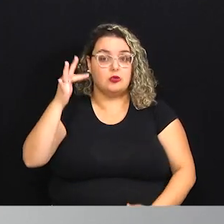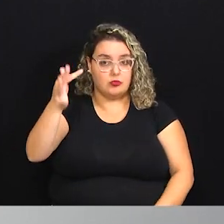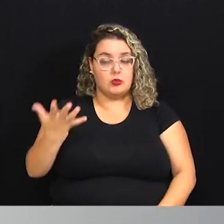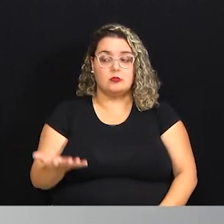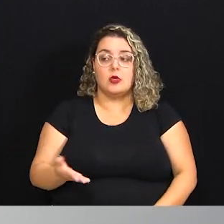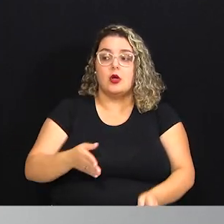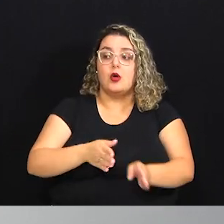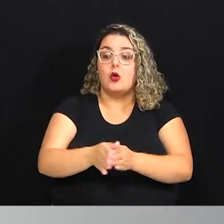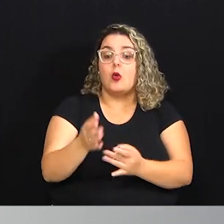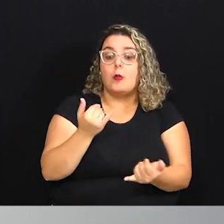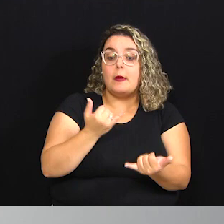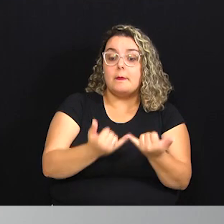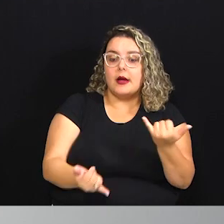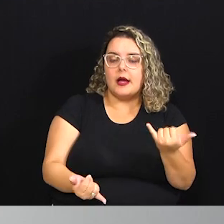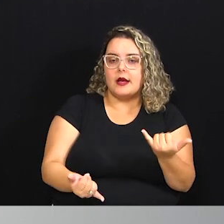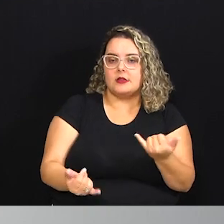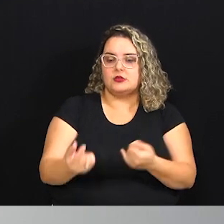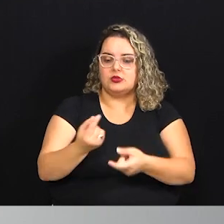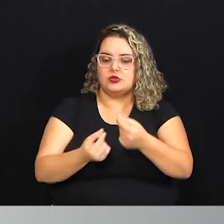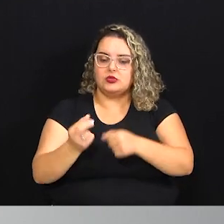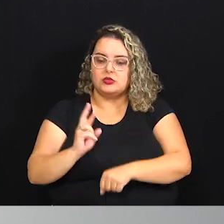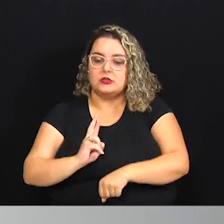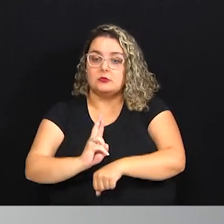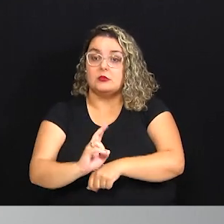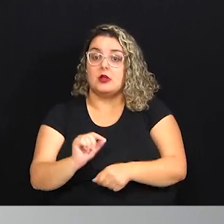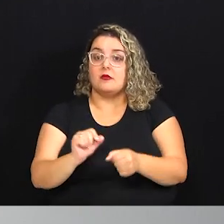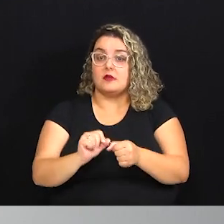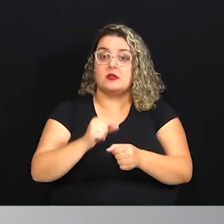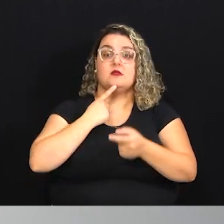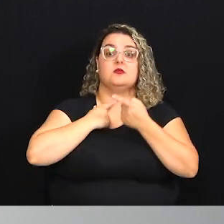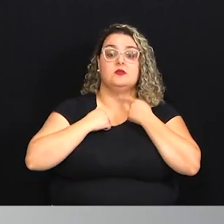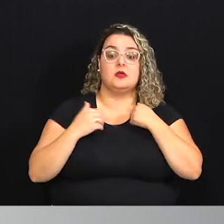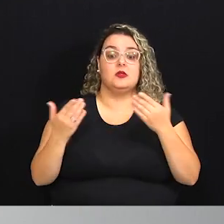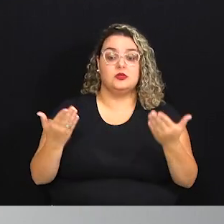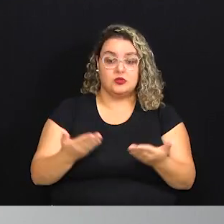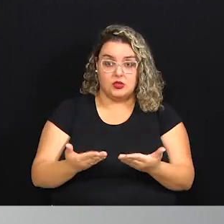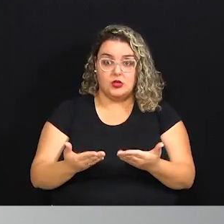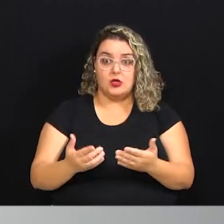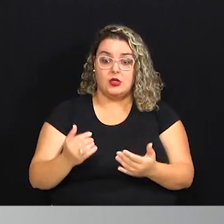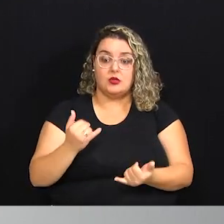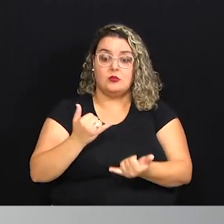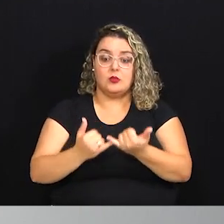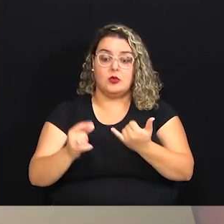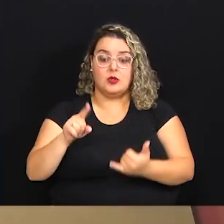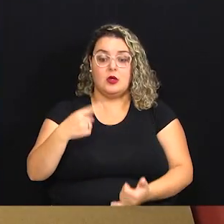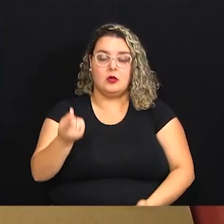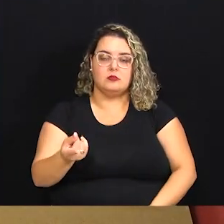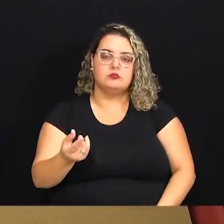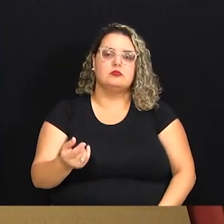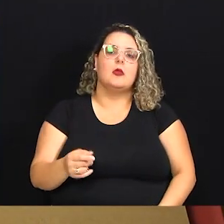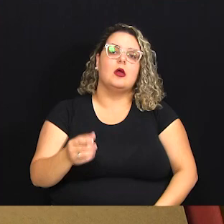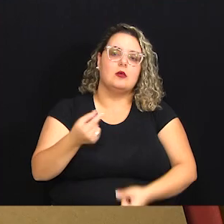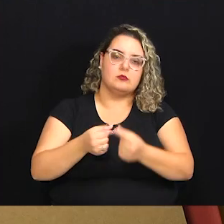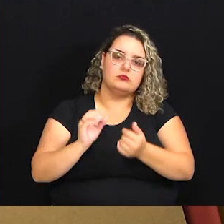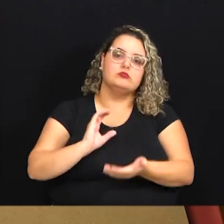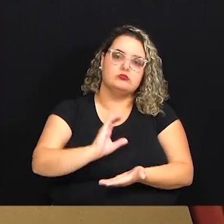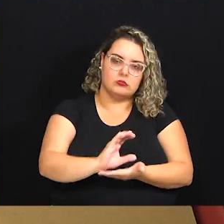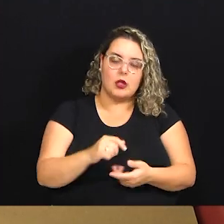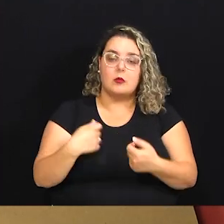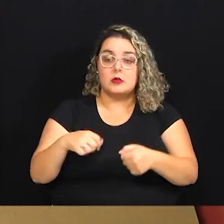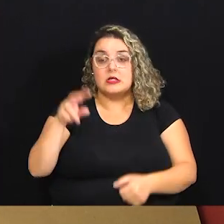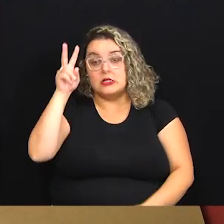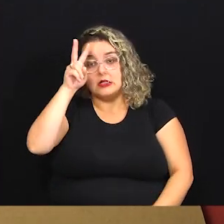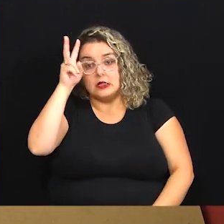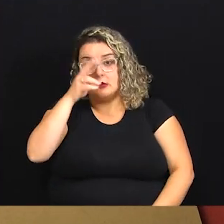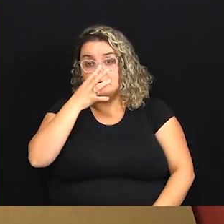que as pessoas usassem uma parte desse recurso para satisfazer as suas vontades atuais e uma outra parte aí sim fazer um investimento.